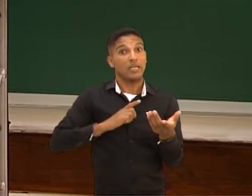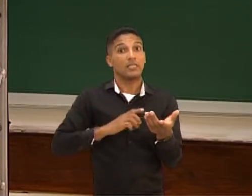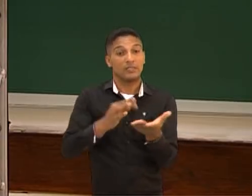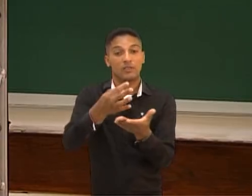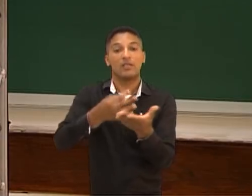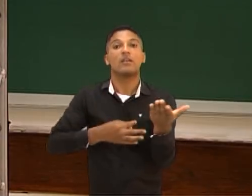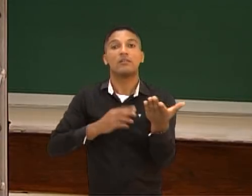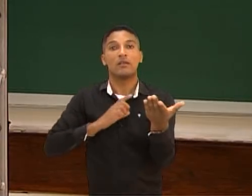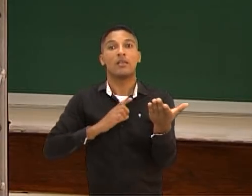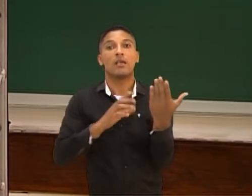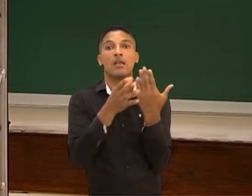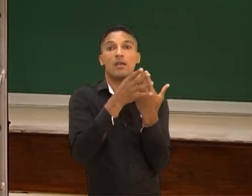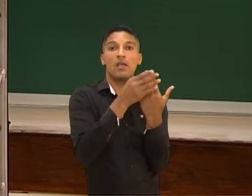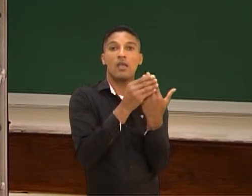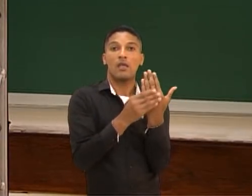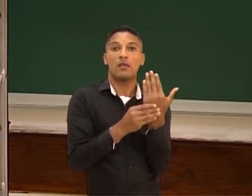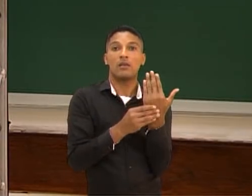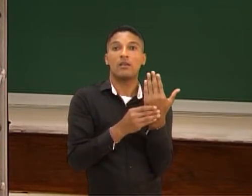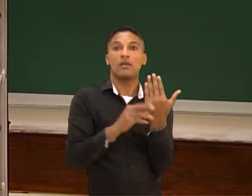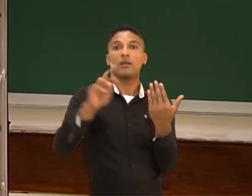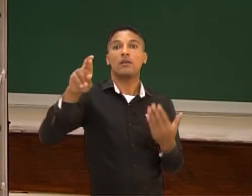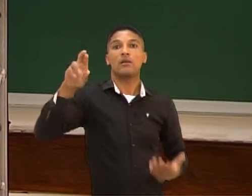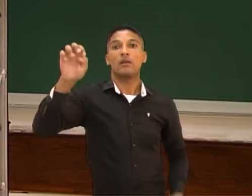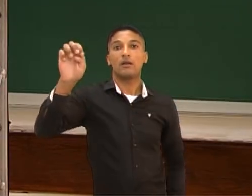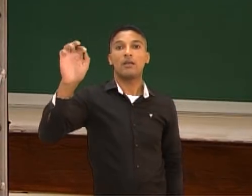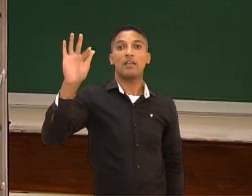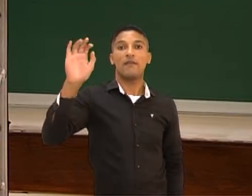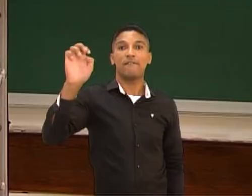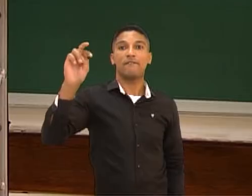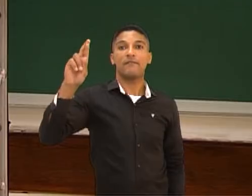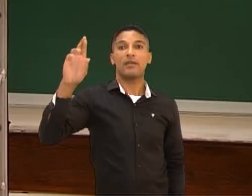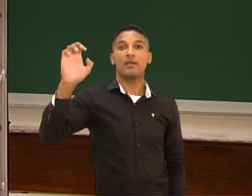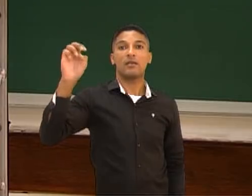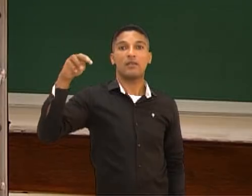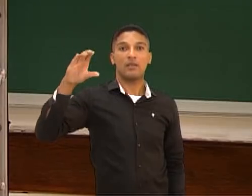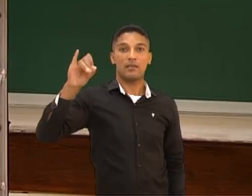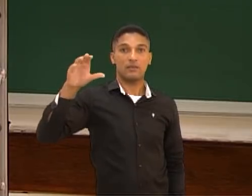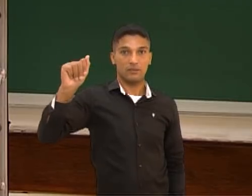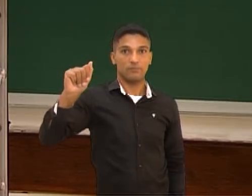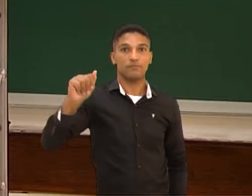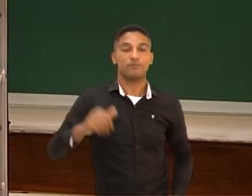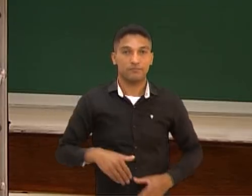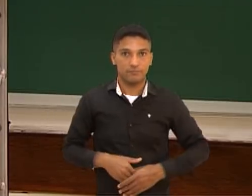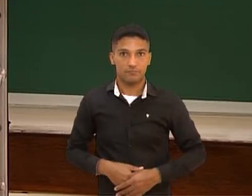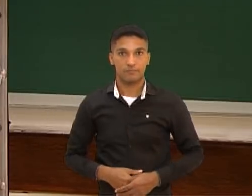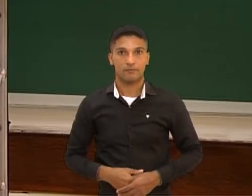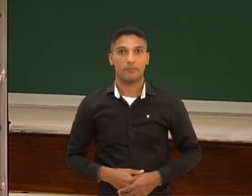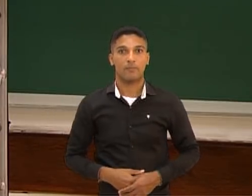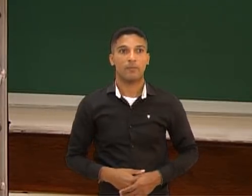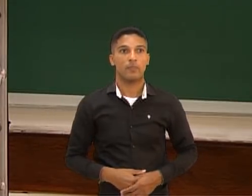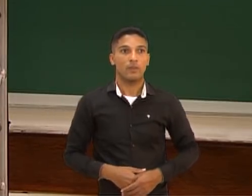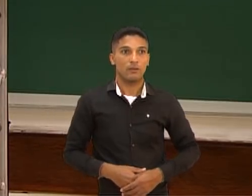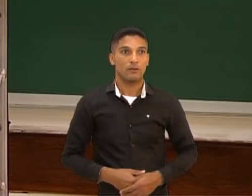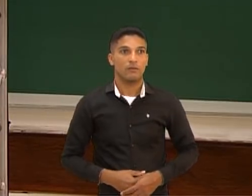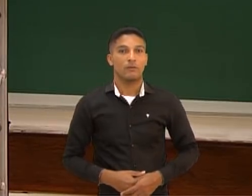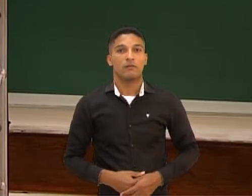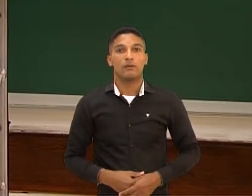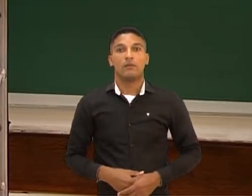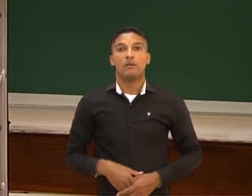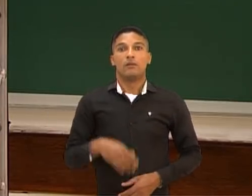informativo, o autor ele não tem essa possibilidade de estar trazendo a opinião dele, de trazer a subjetividade dele para dentro do